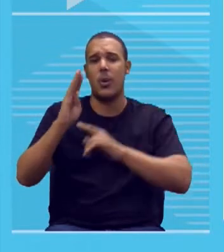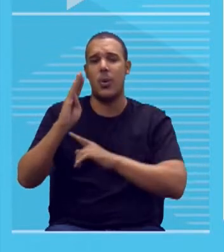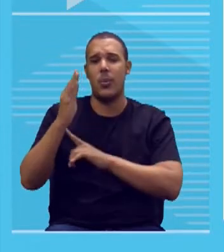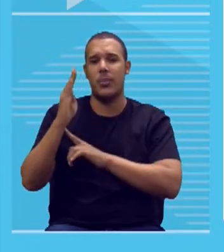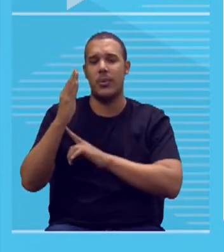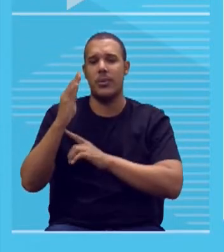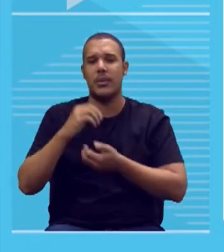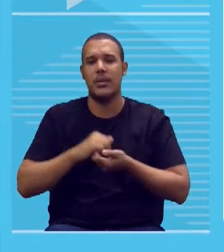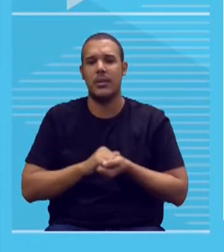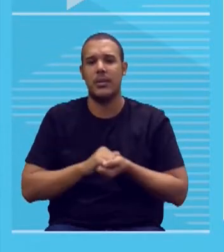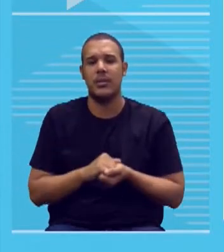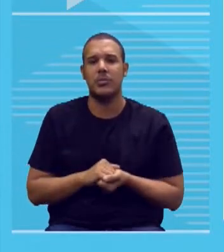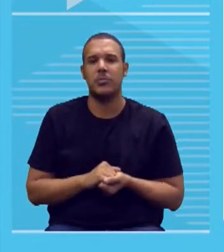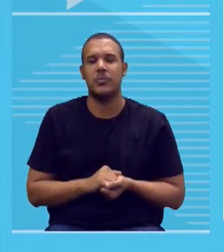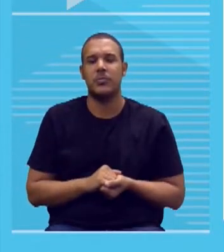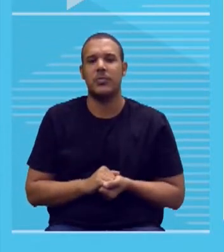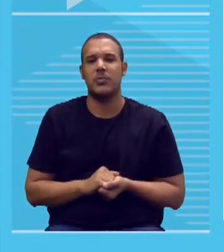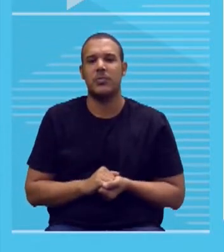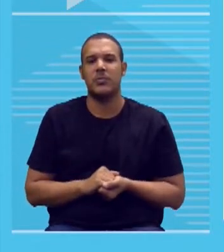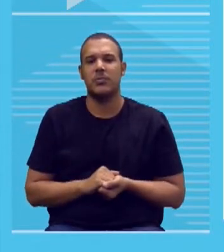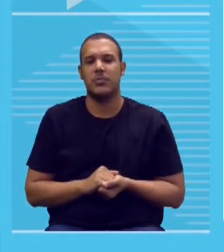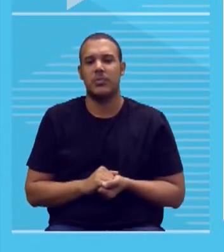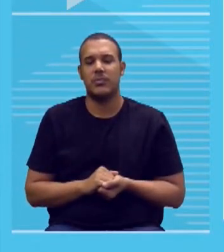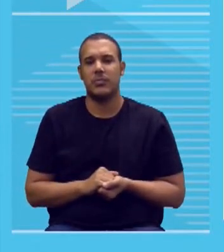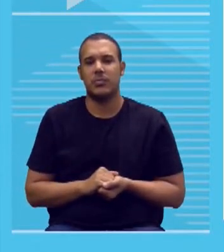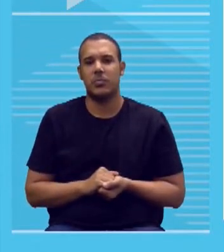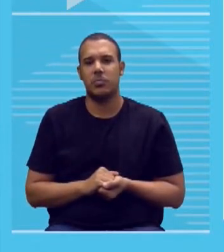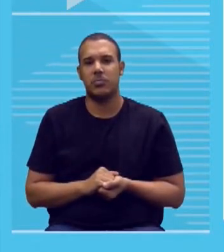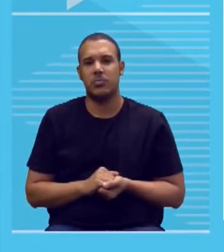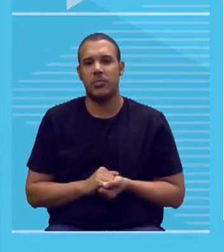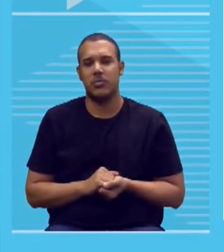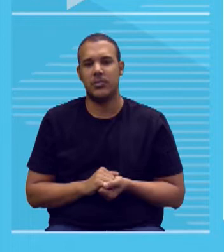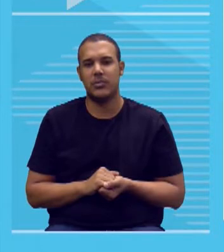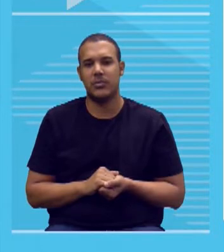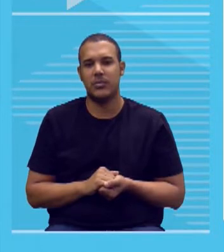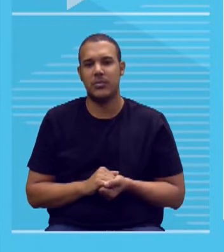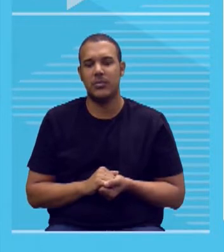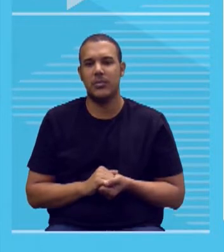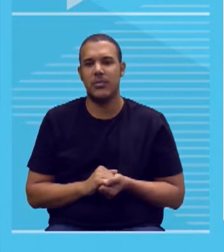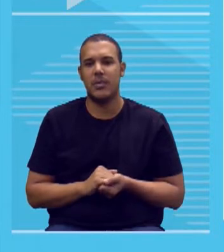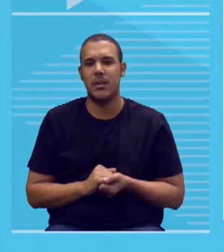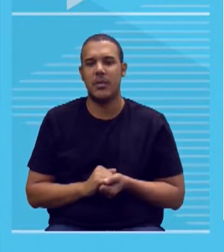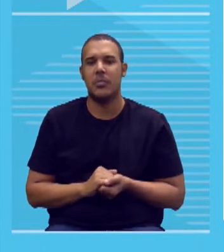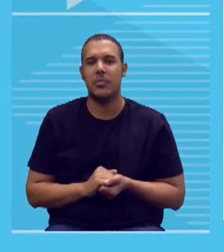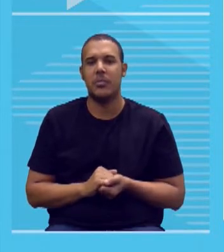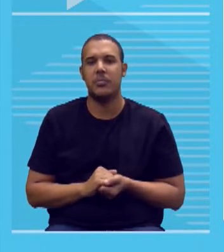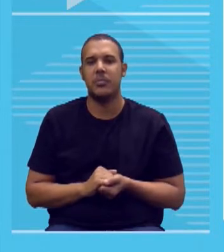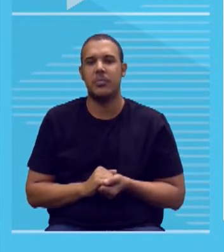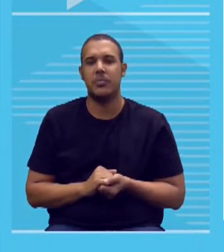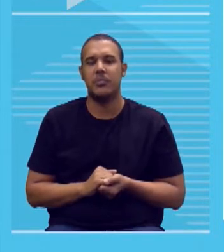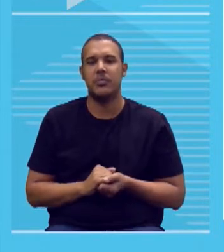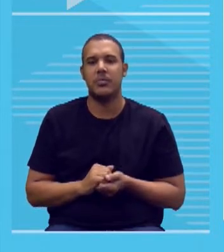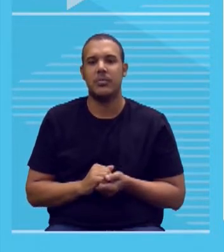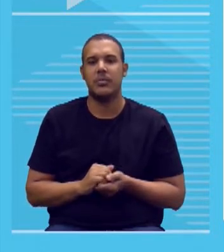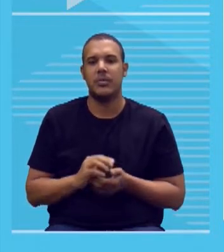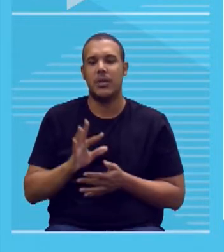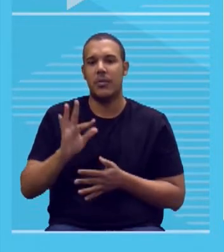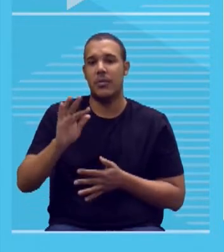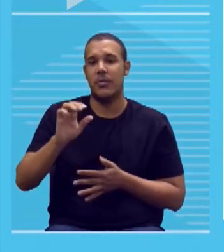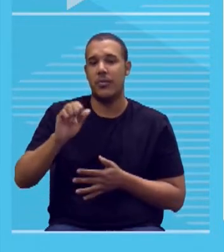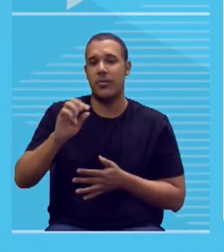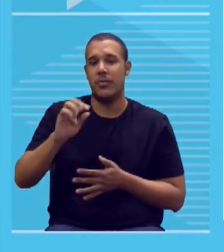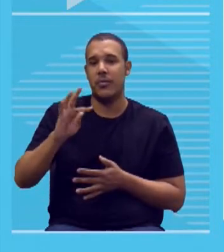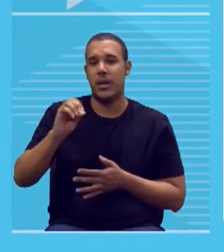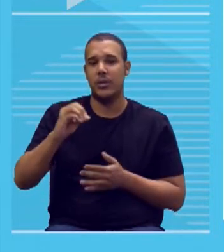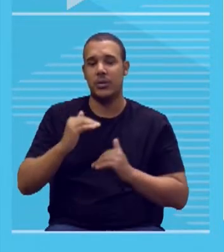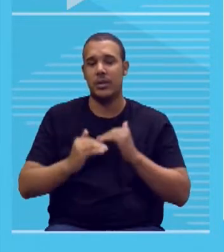com você falando um pouquinho sobre isso vai evidências da evolução biológica vem para mim aqui do né Por